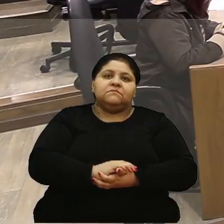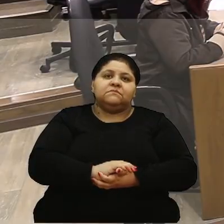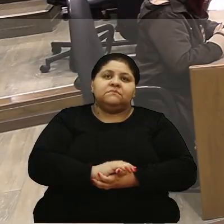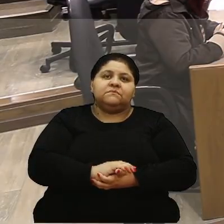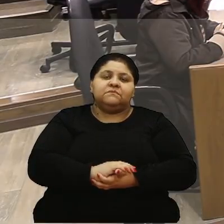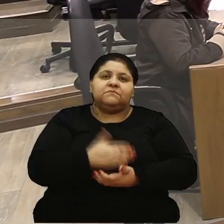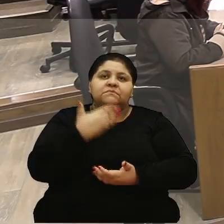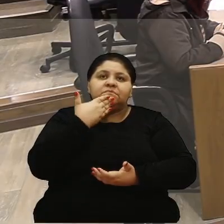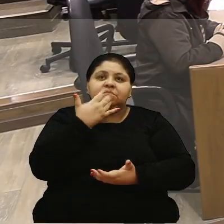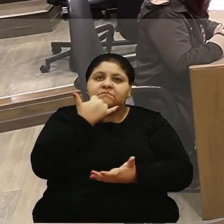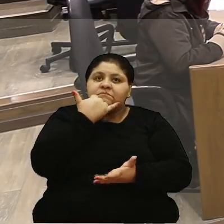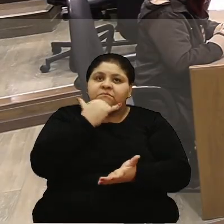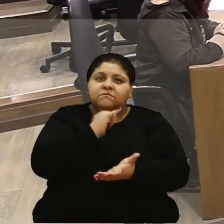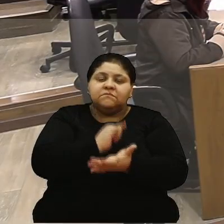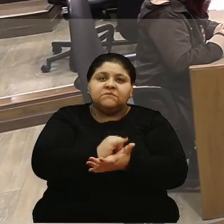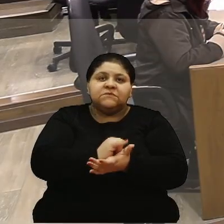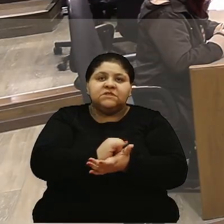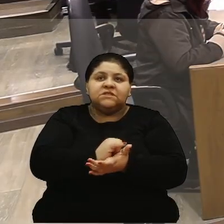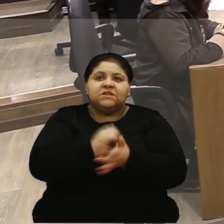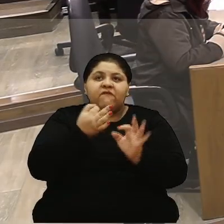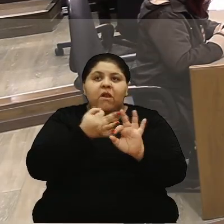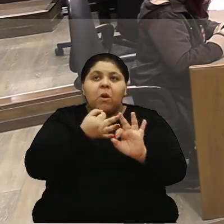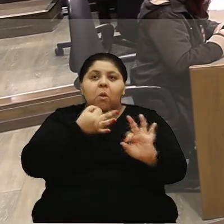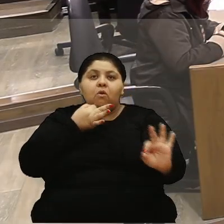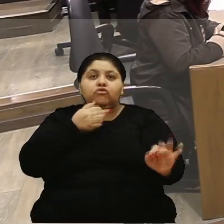Peço perdão que estava longe do microfone.